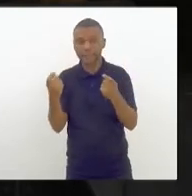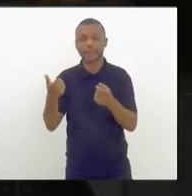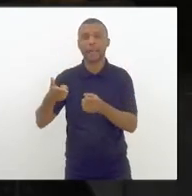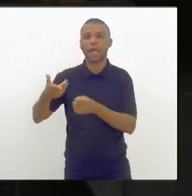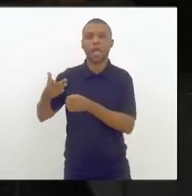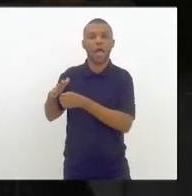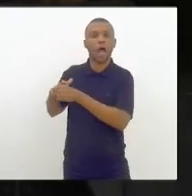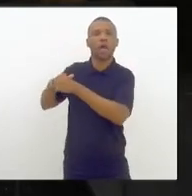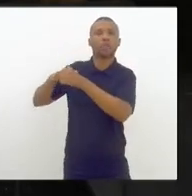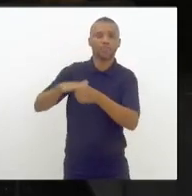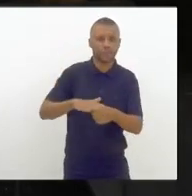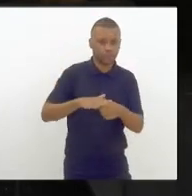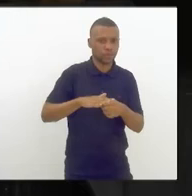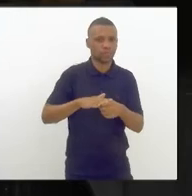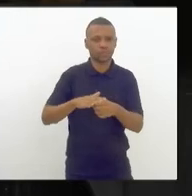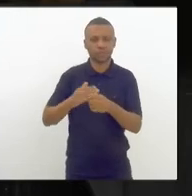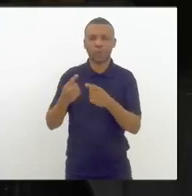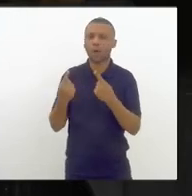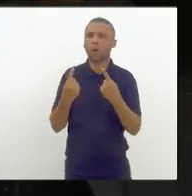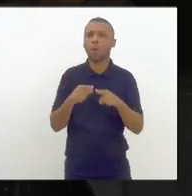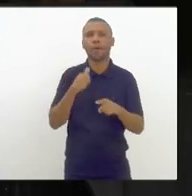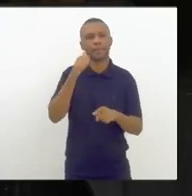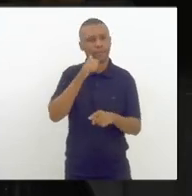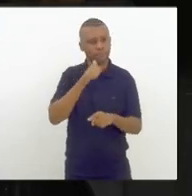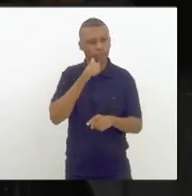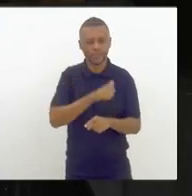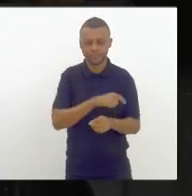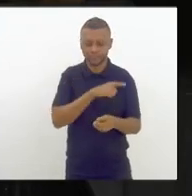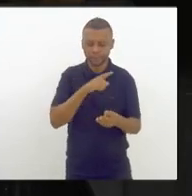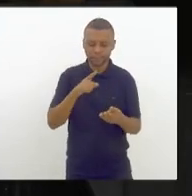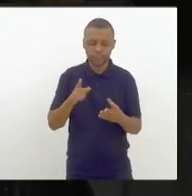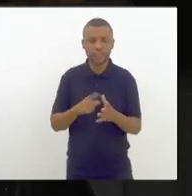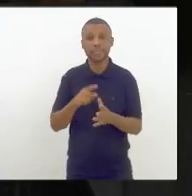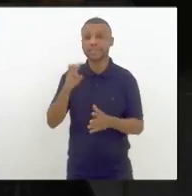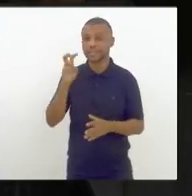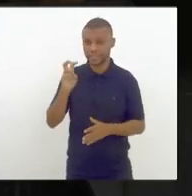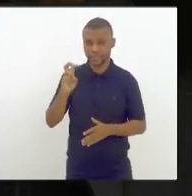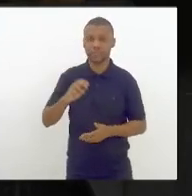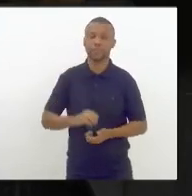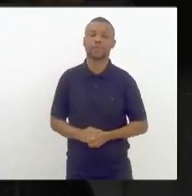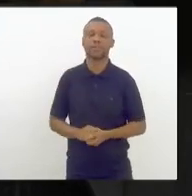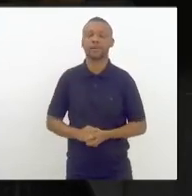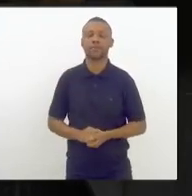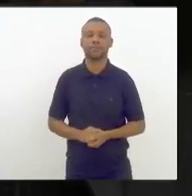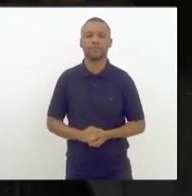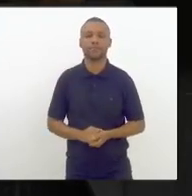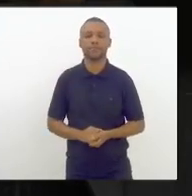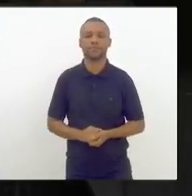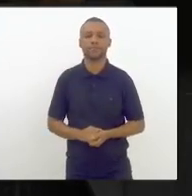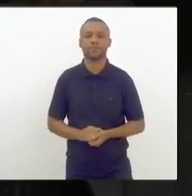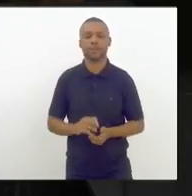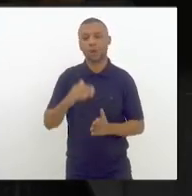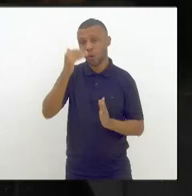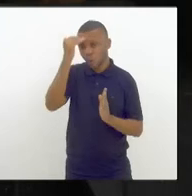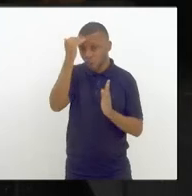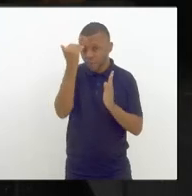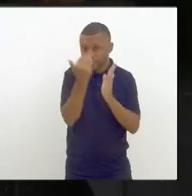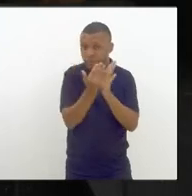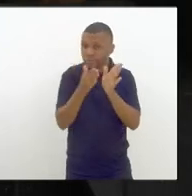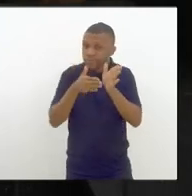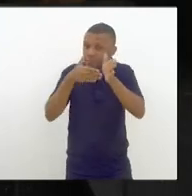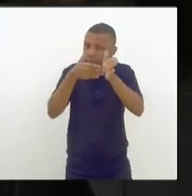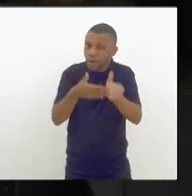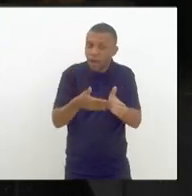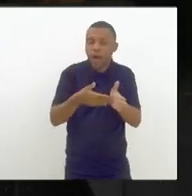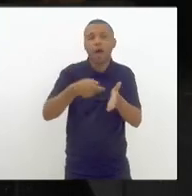discriminação contra mulher cinco senhora Presidente cumprir fielmente os